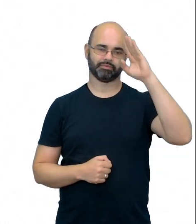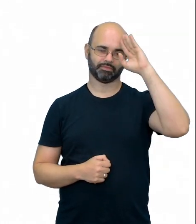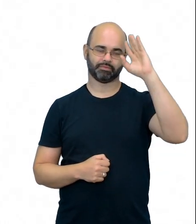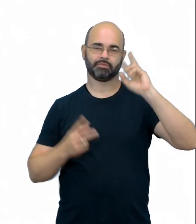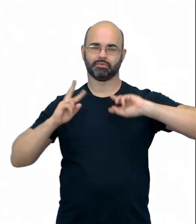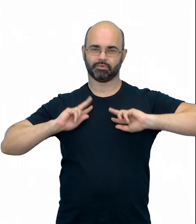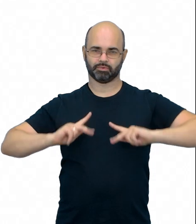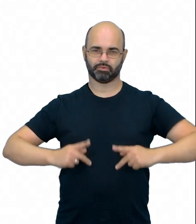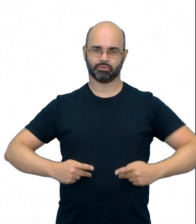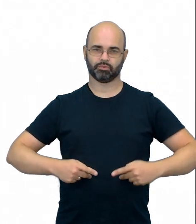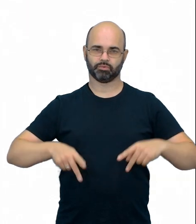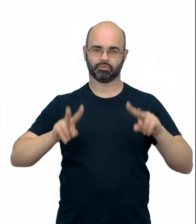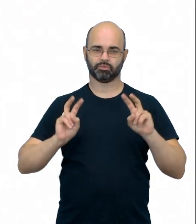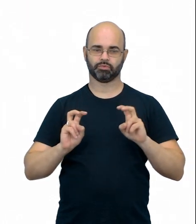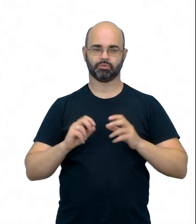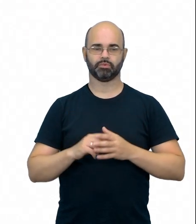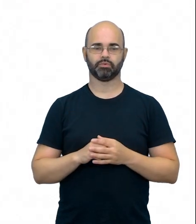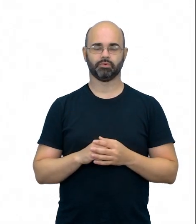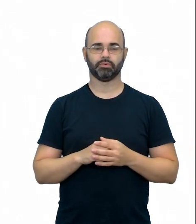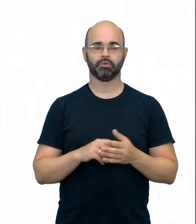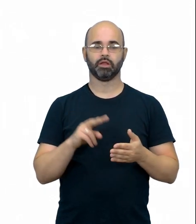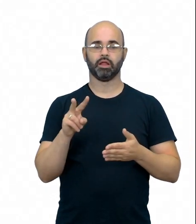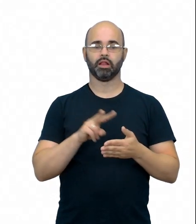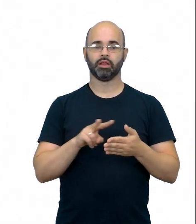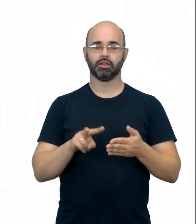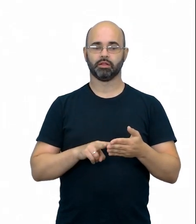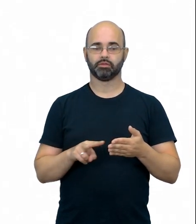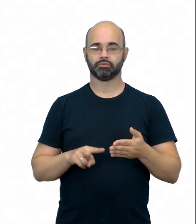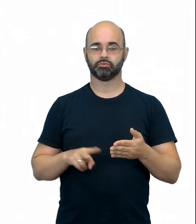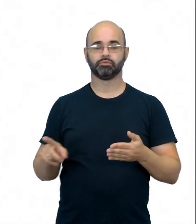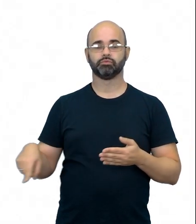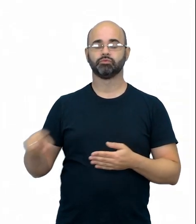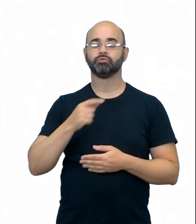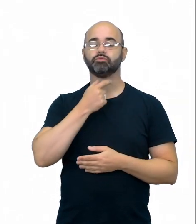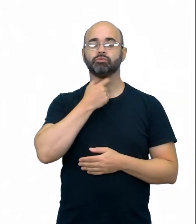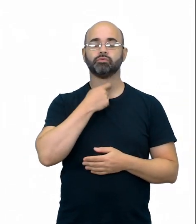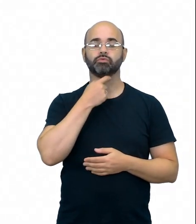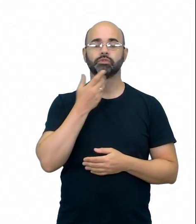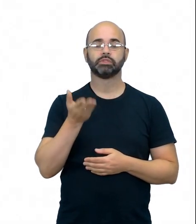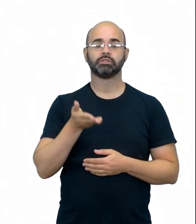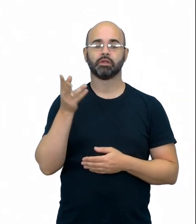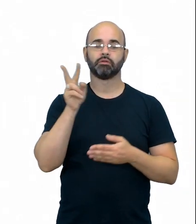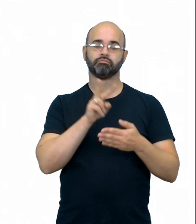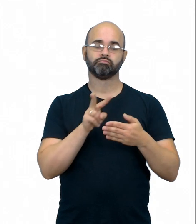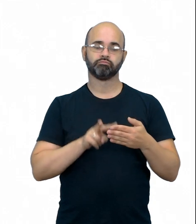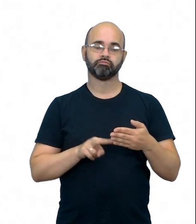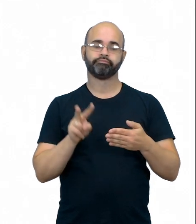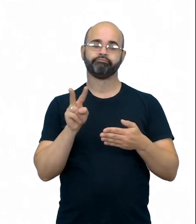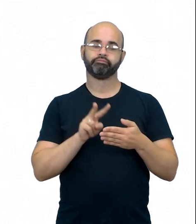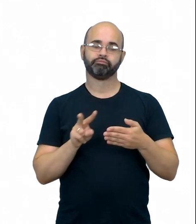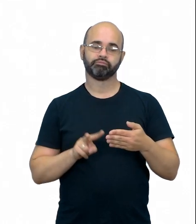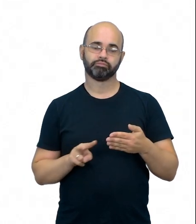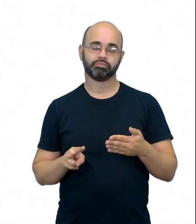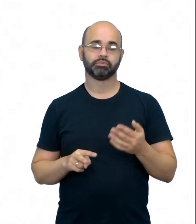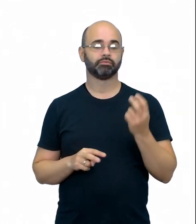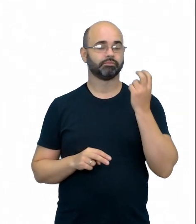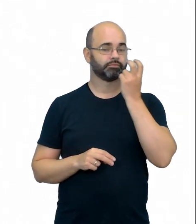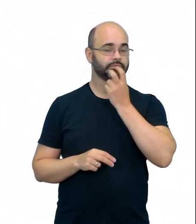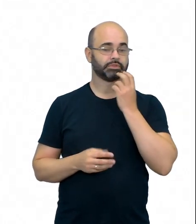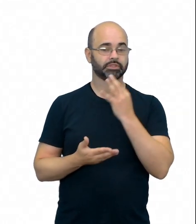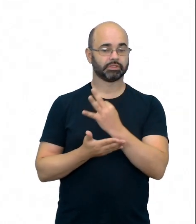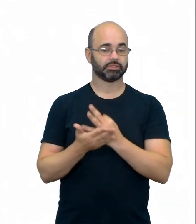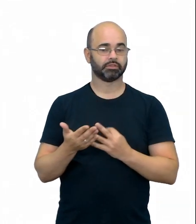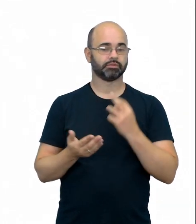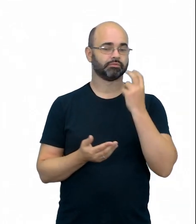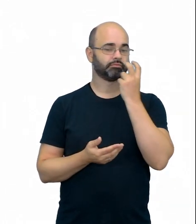humanas, realizar uma leitura compartilhada em voz alta, orientando para a observação tanto da oralidade no texto